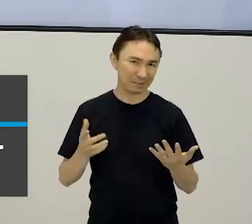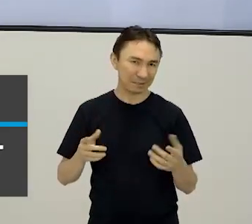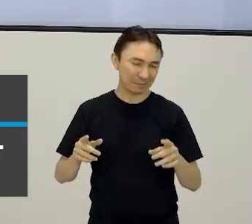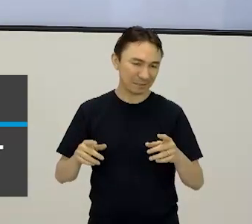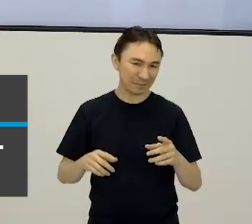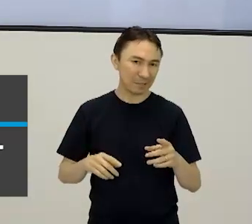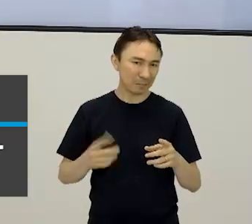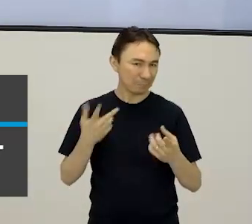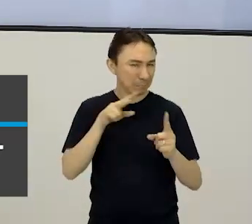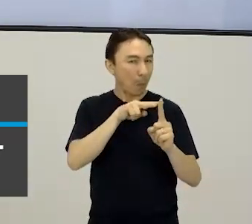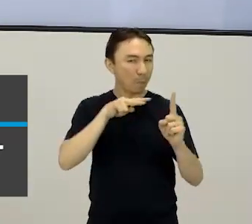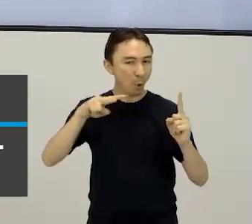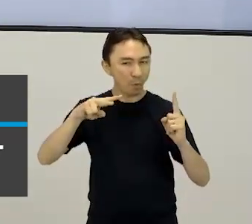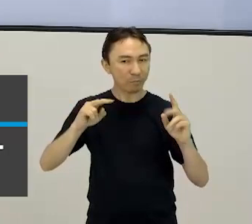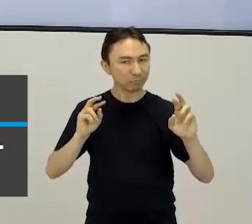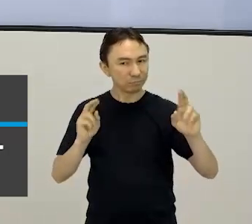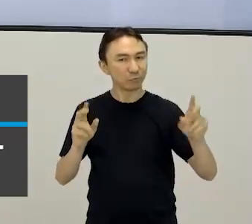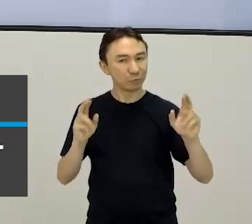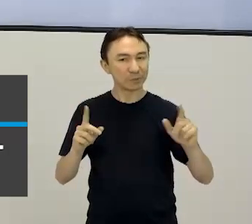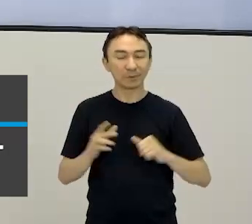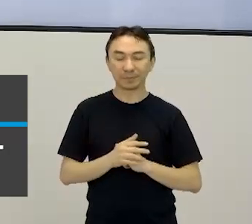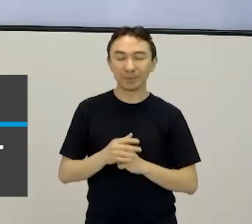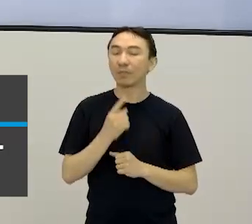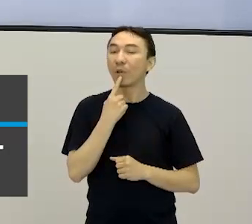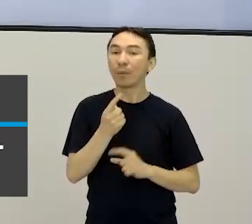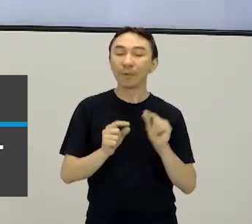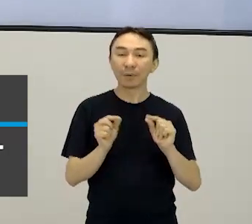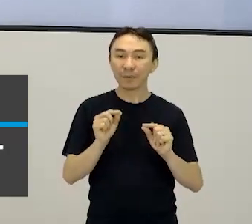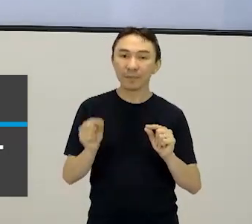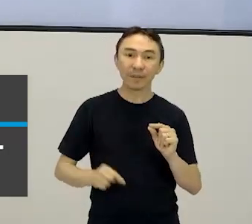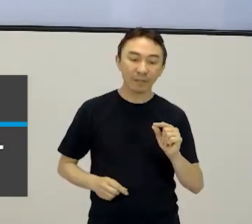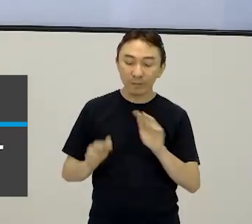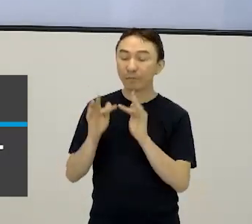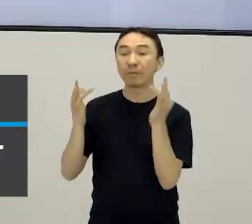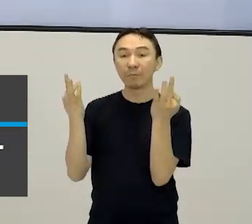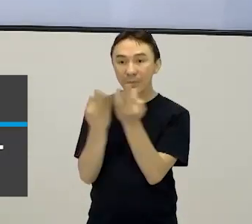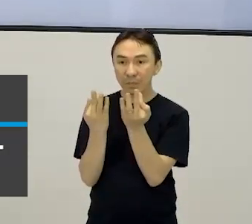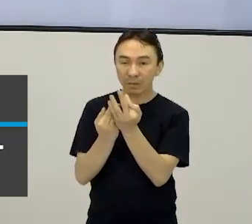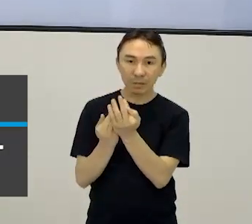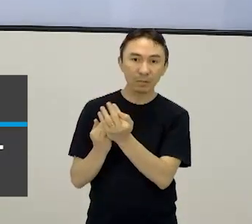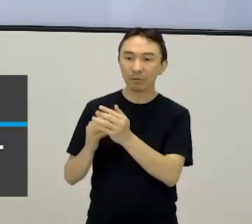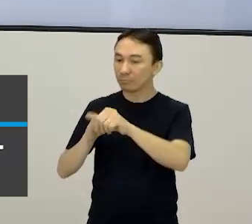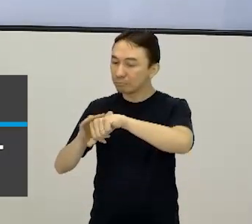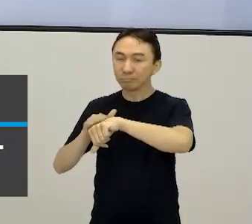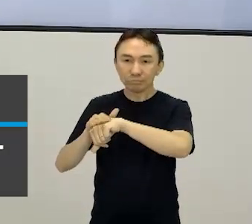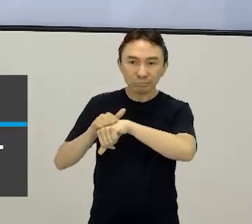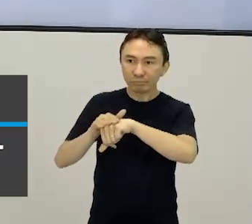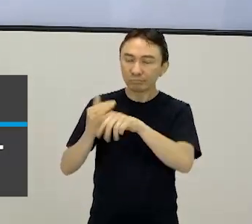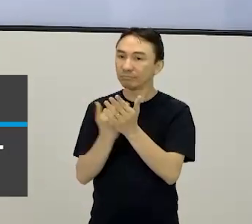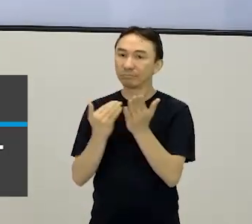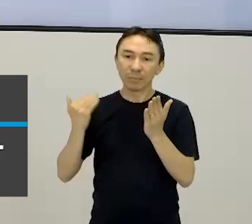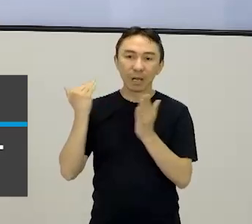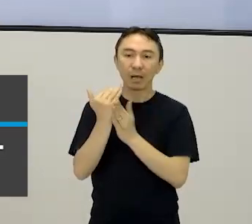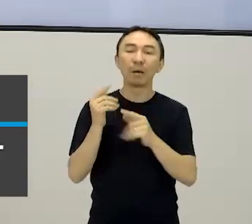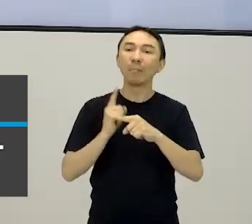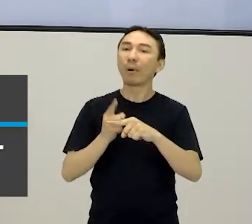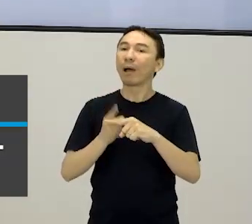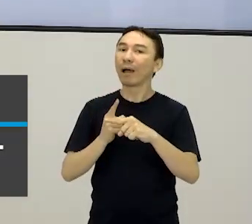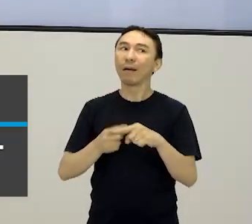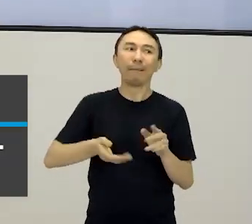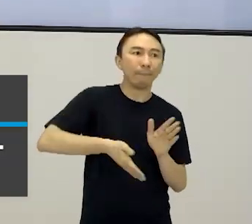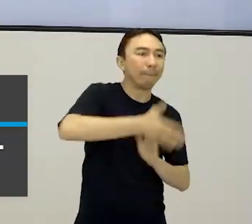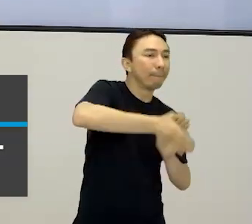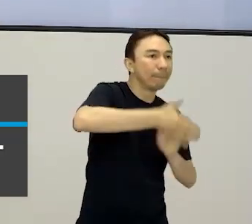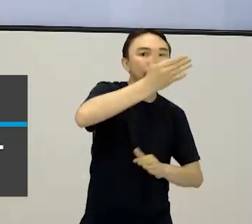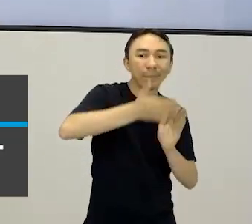totalmente diferente. Ele já diz o seguinte: as famílias começaram a se falar mais porque não poderiam mais sair. Aí nós temos